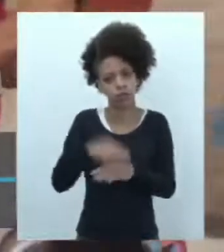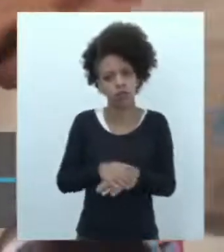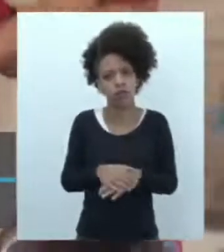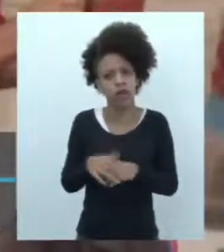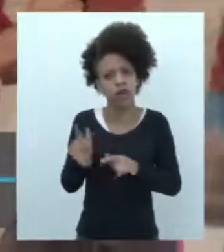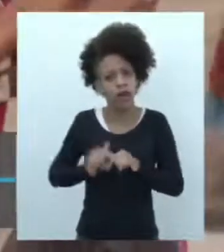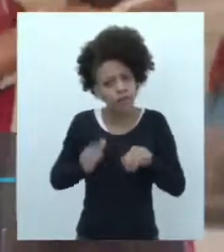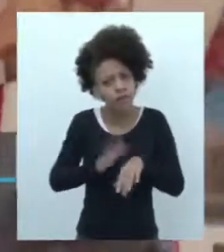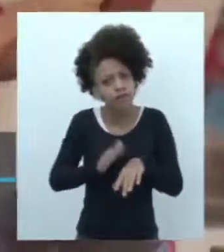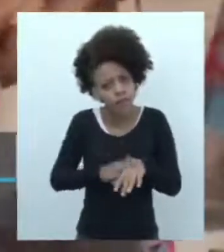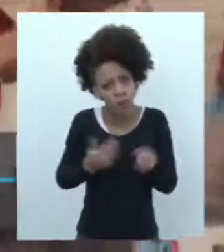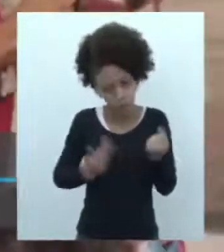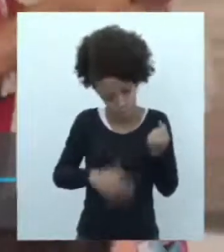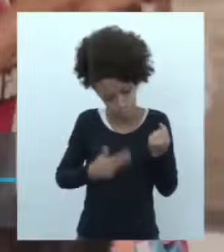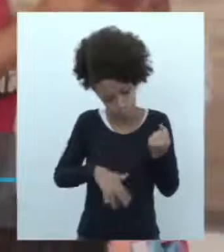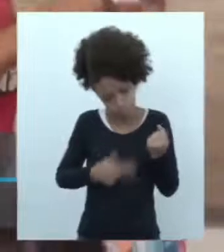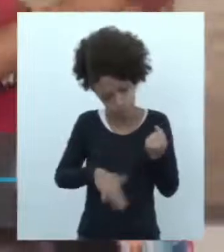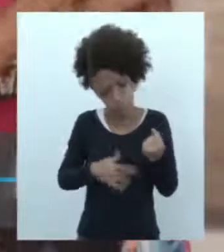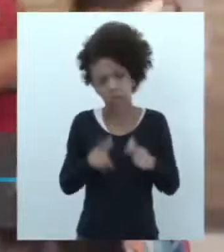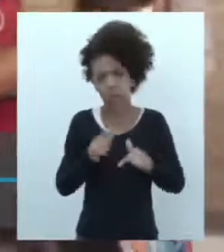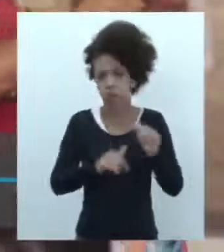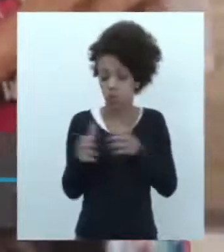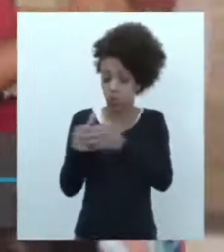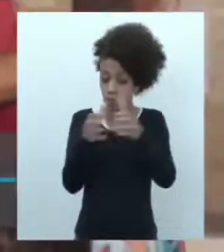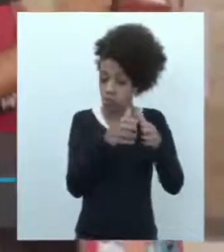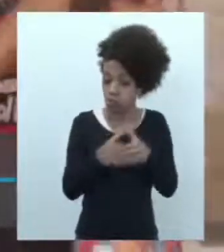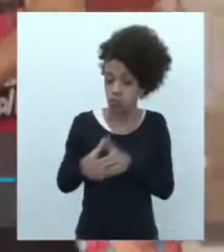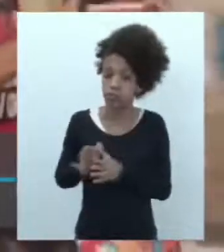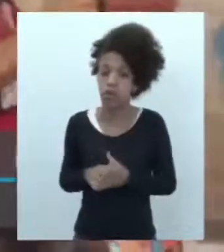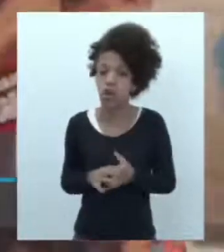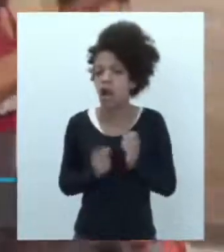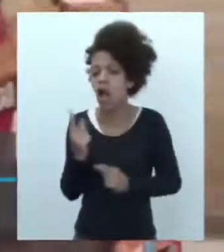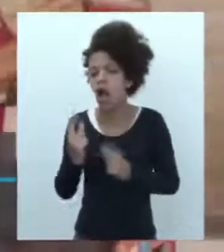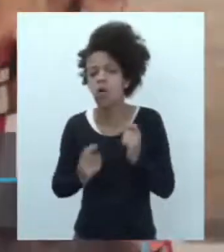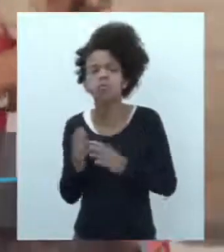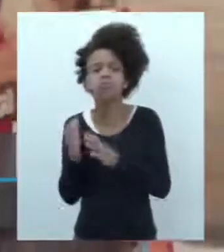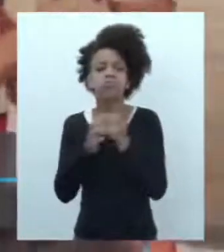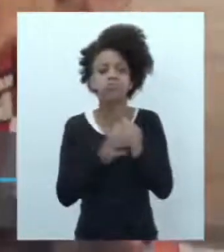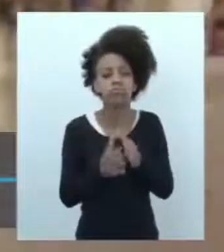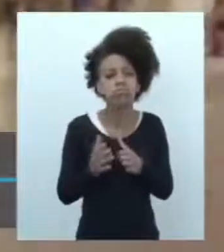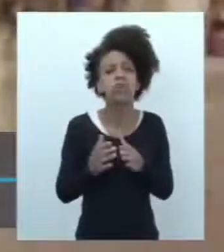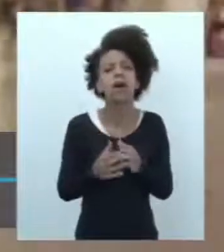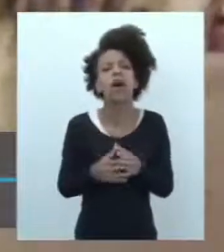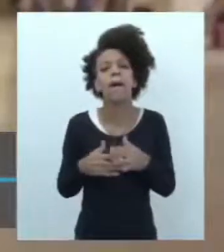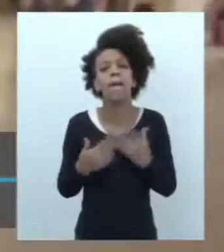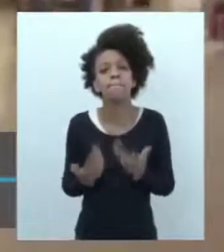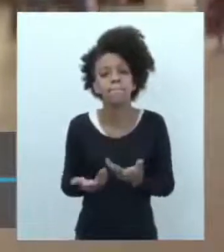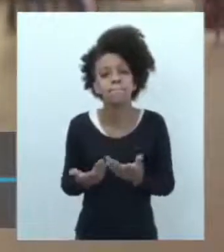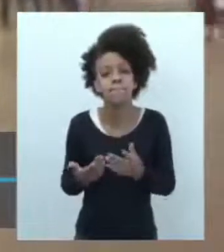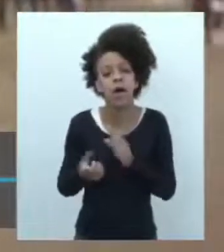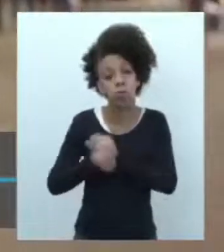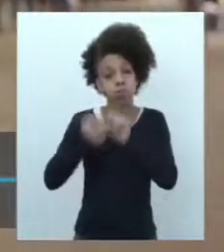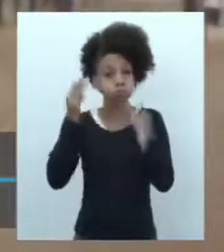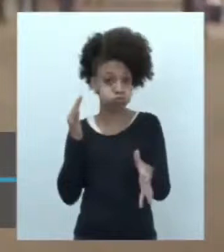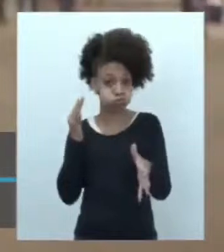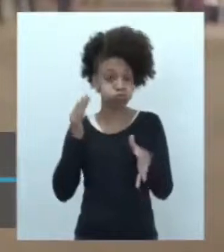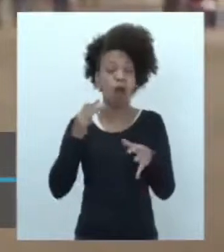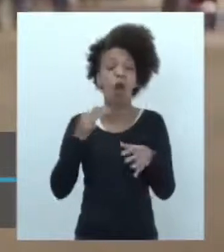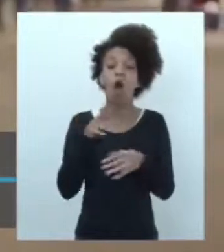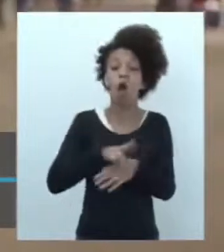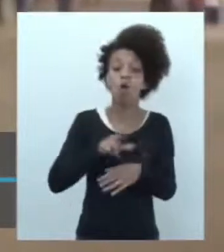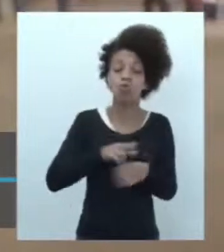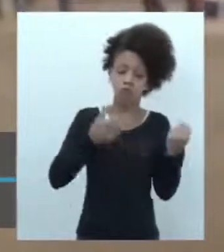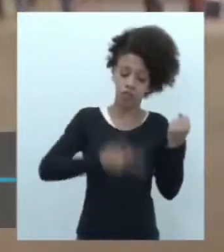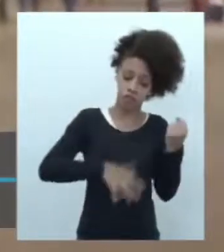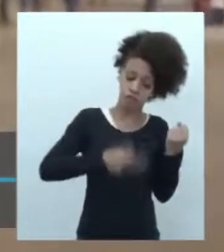bons banjos regionais para o carimbó. Alguns grupos parafolclóricos aqui de Belém usam violão,